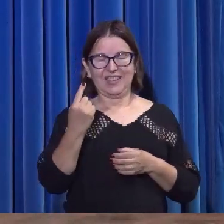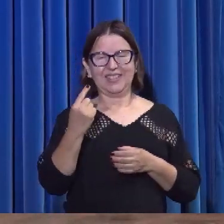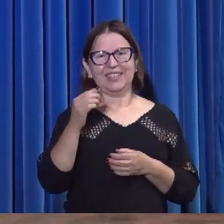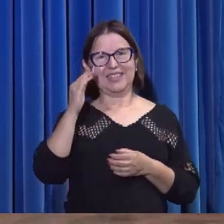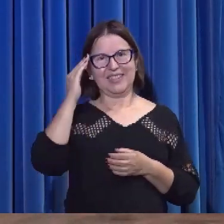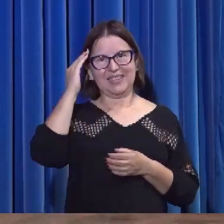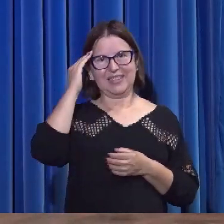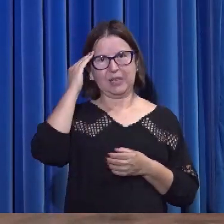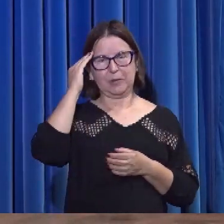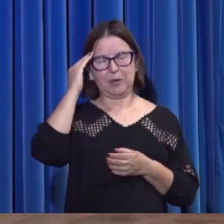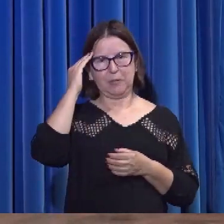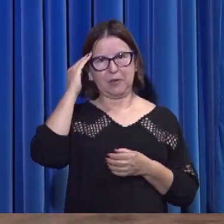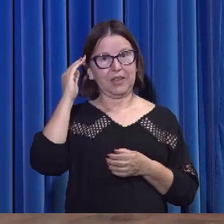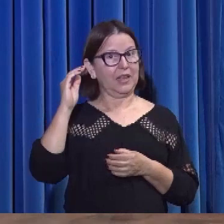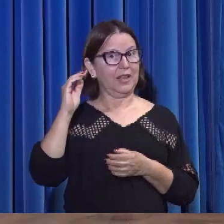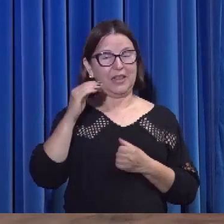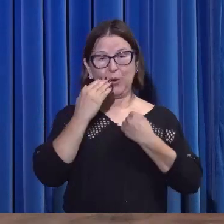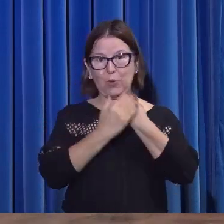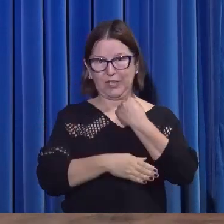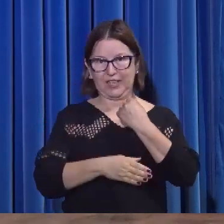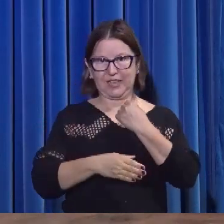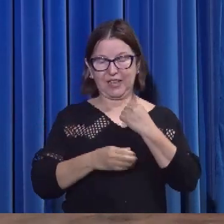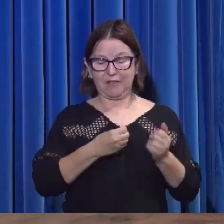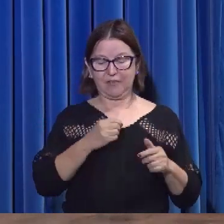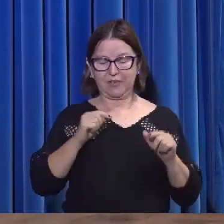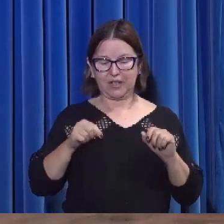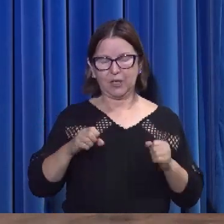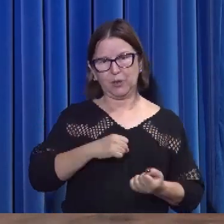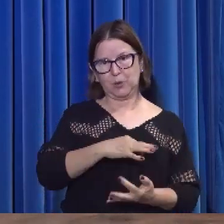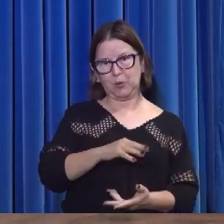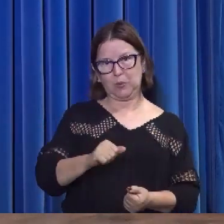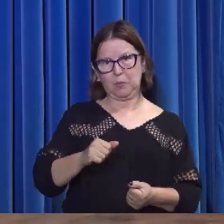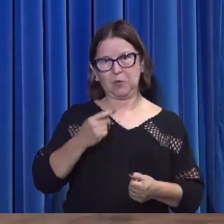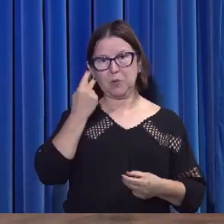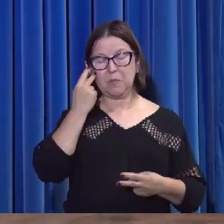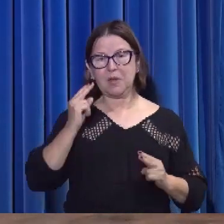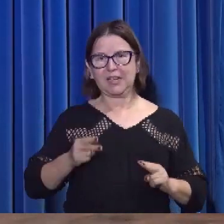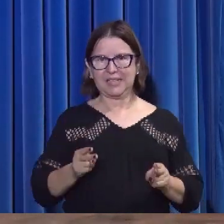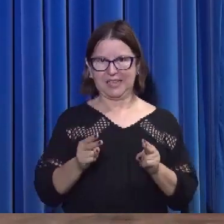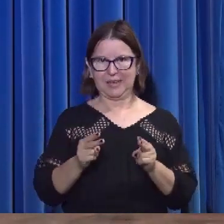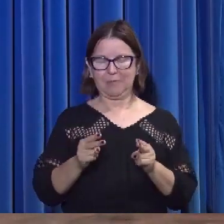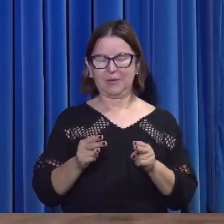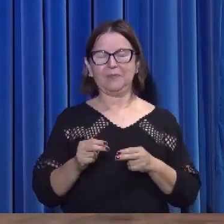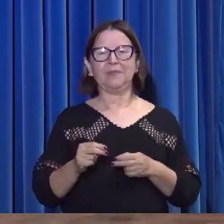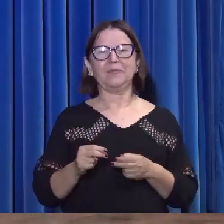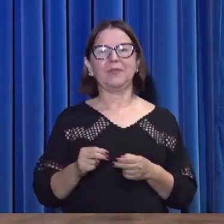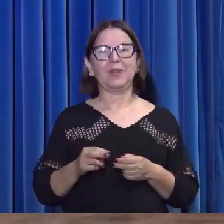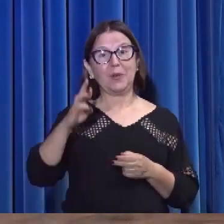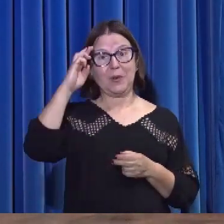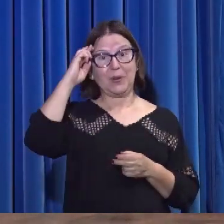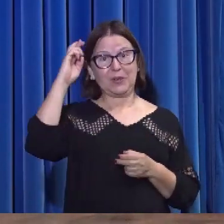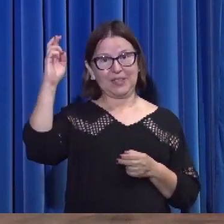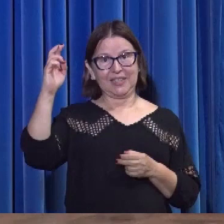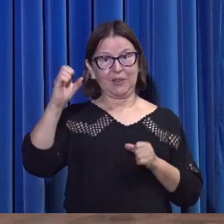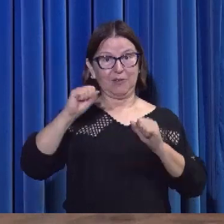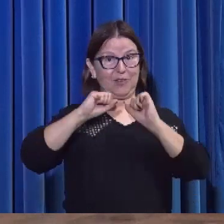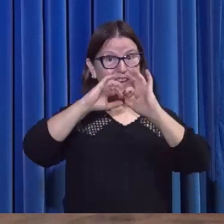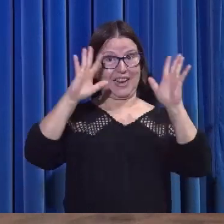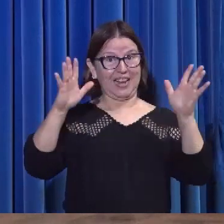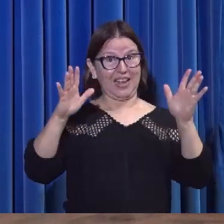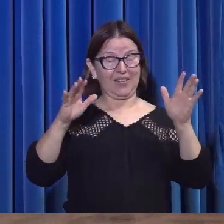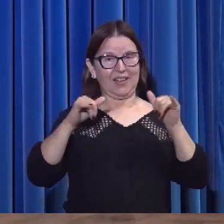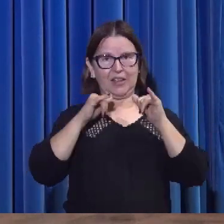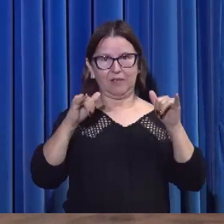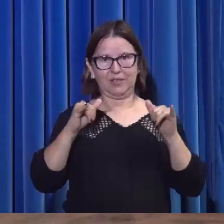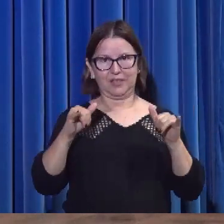sempre. Nosso Senhor foi claro ao dizer que, mesmo vivendo neste mundo, não